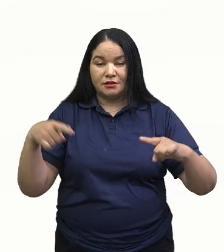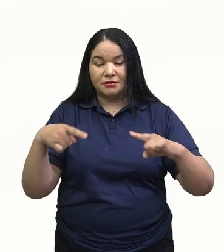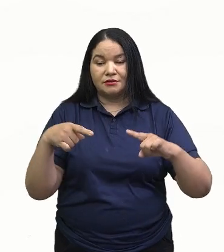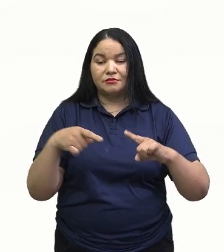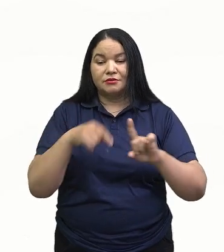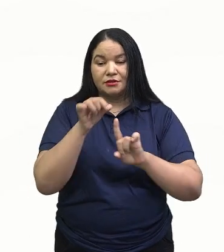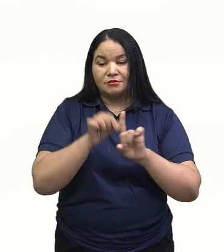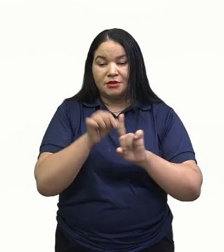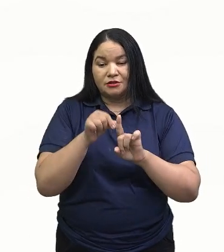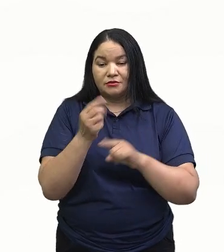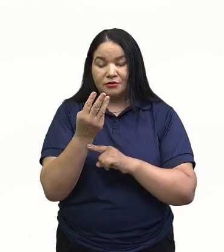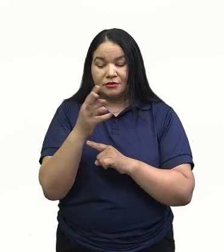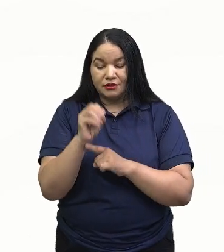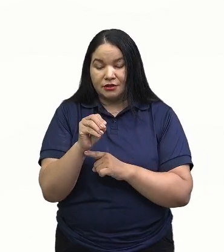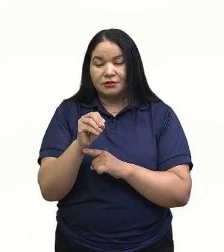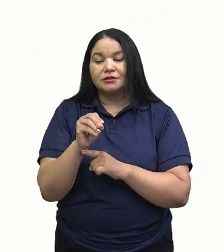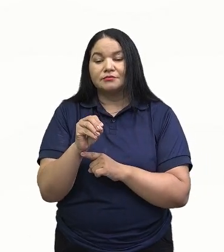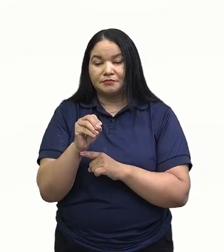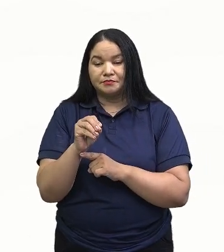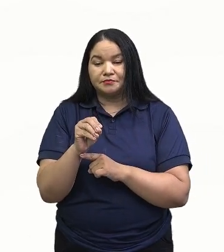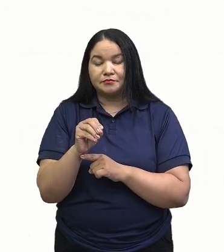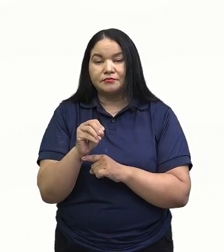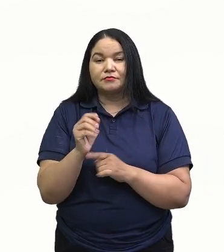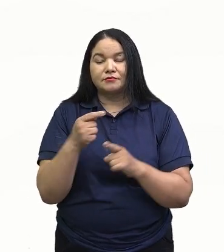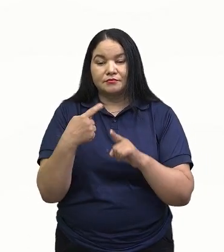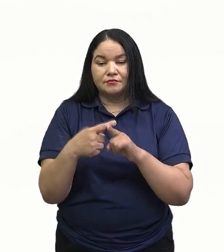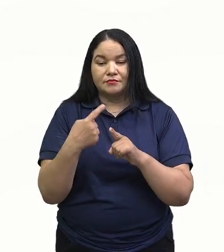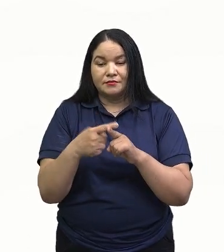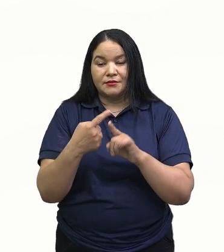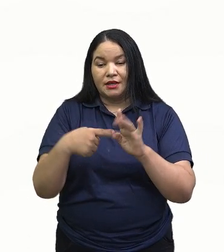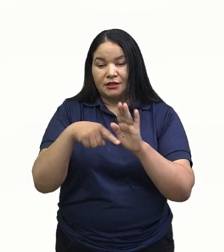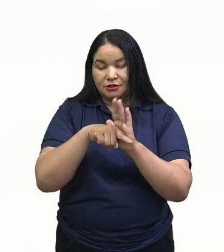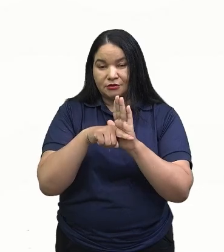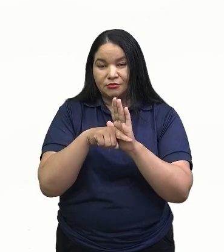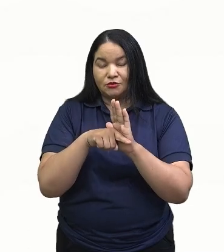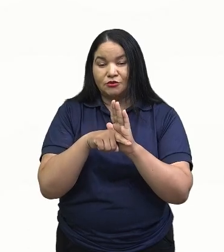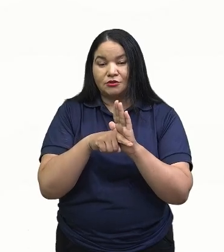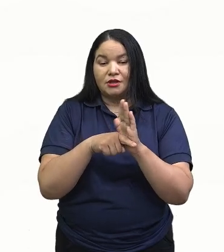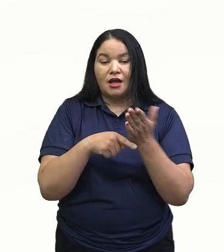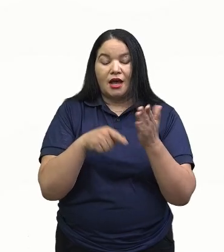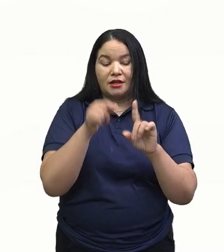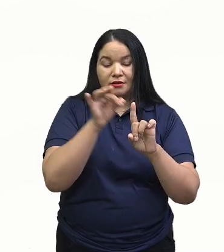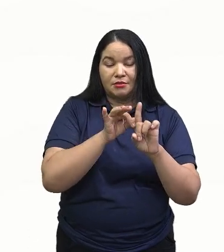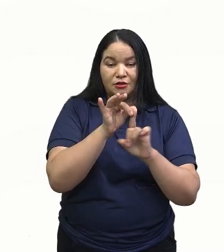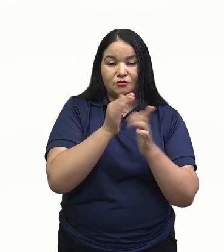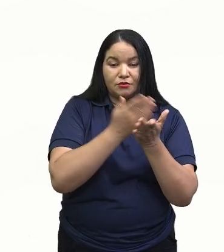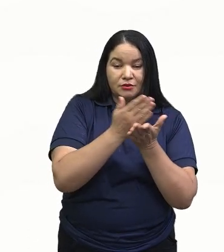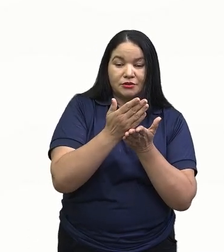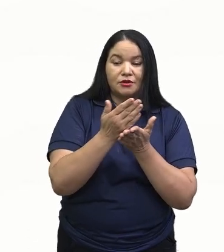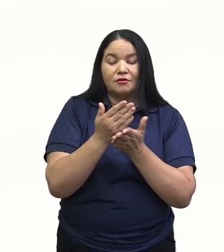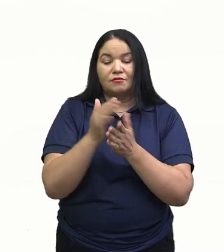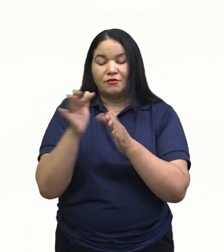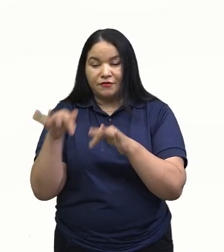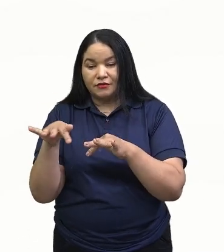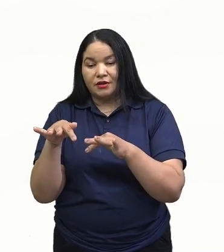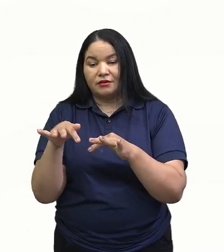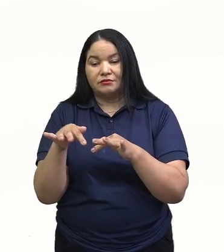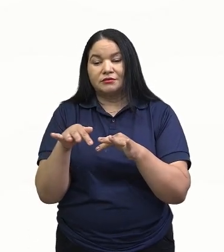graus, porque a gente diminui a temperatura final da temperatura inicial, 35 menos 5 é igual a